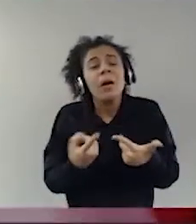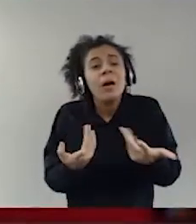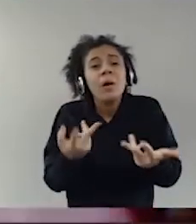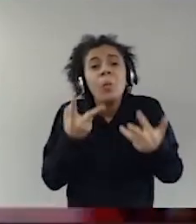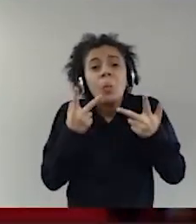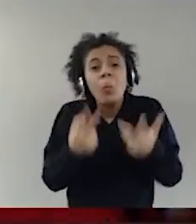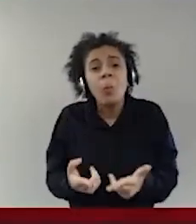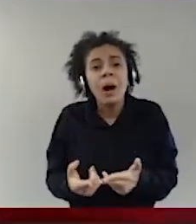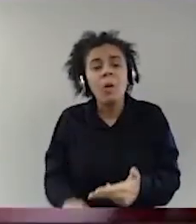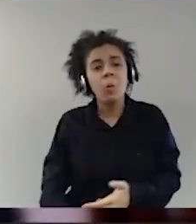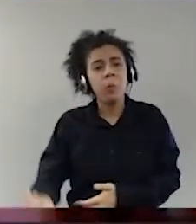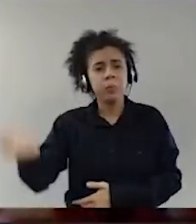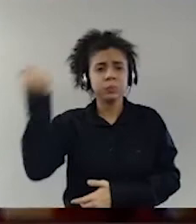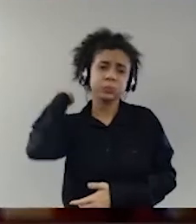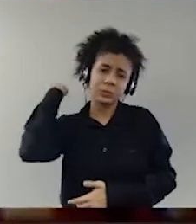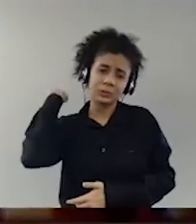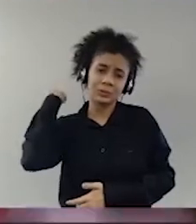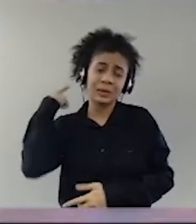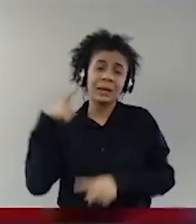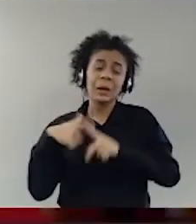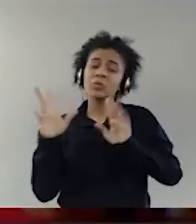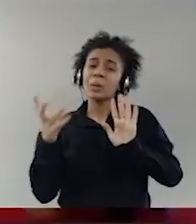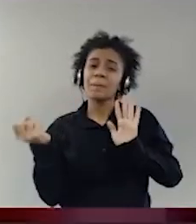como aconteceram ao longo de